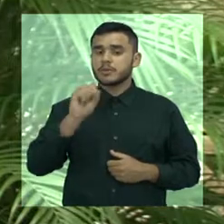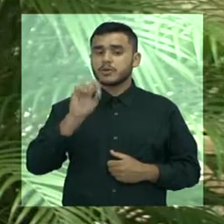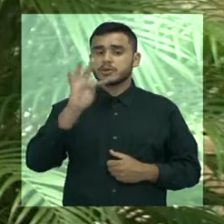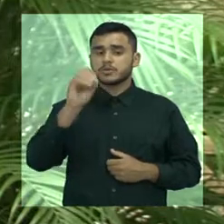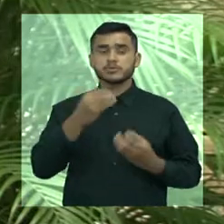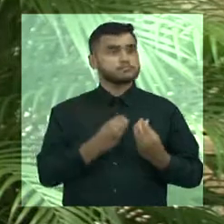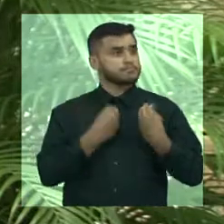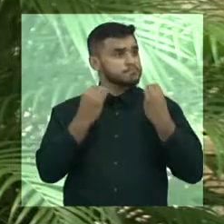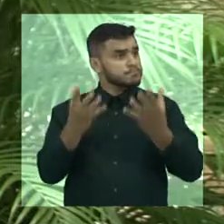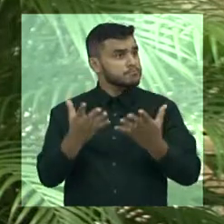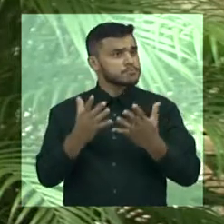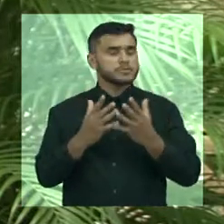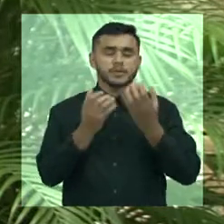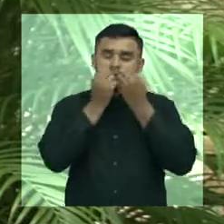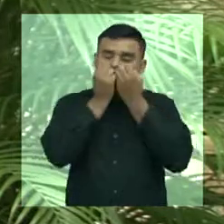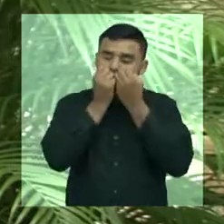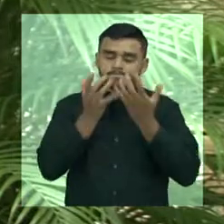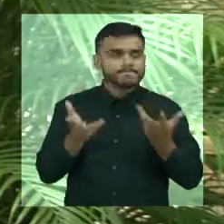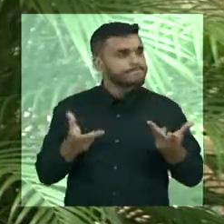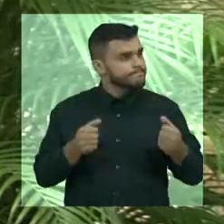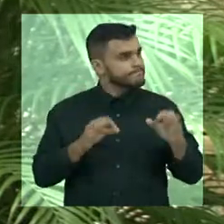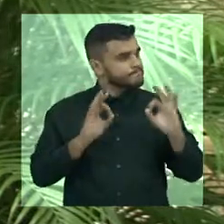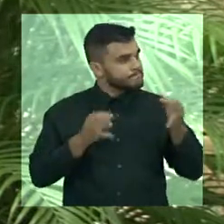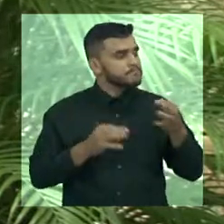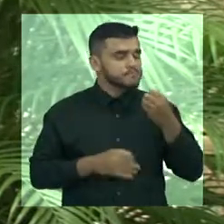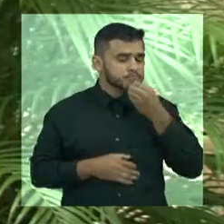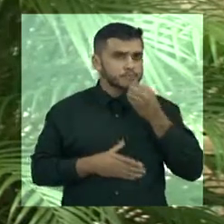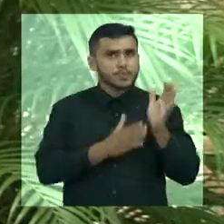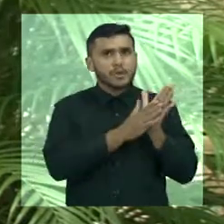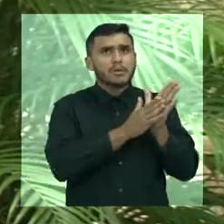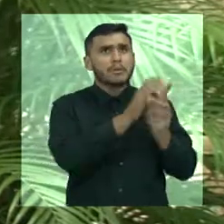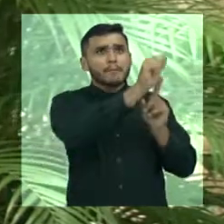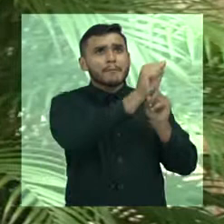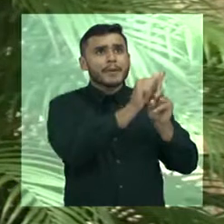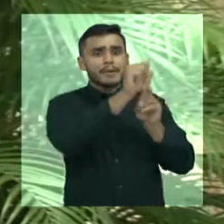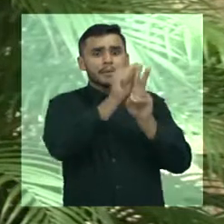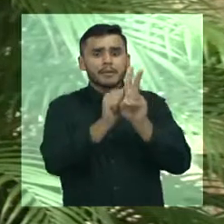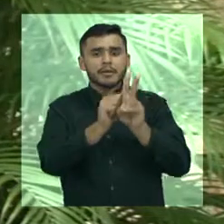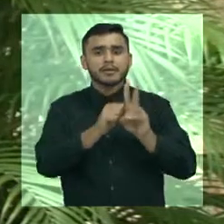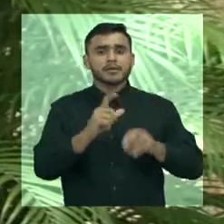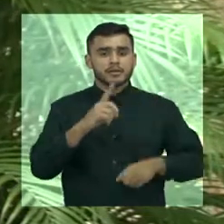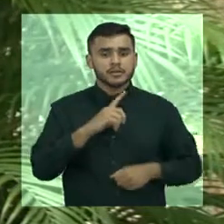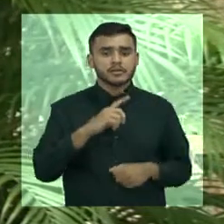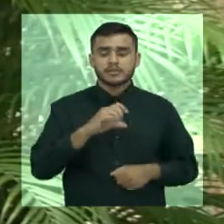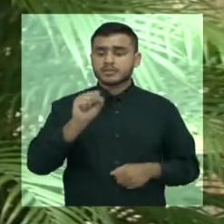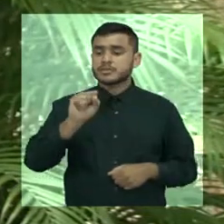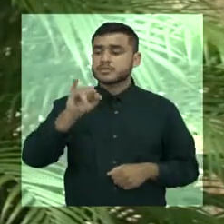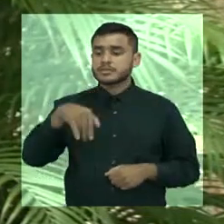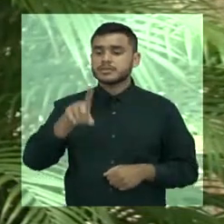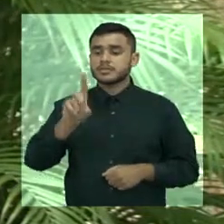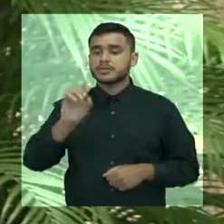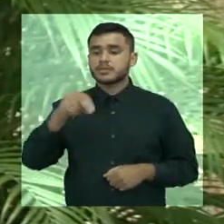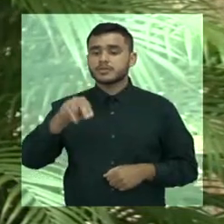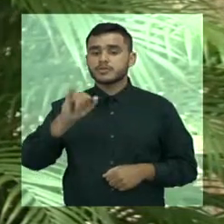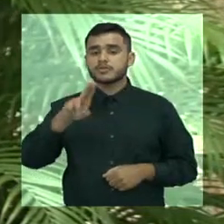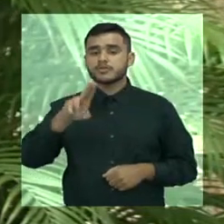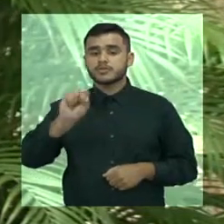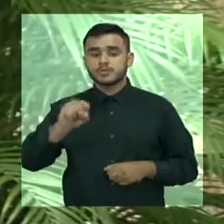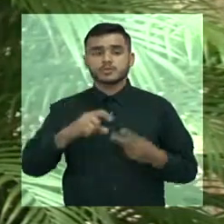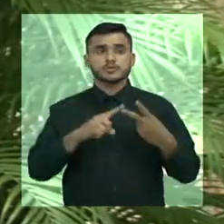um balanço muito positivo desse primeiro período. Então a gente poderia destacar recentemente a adesão do Sindiônibus,